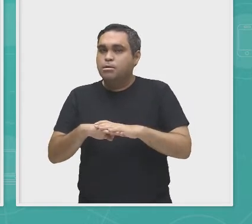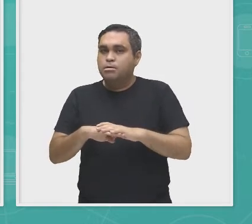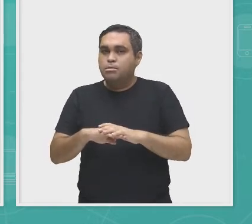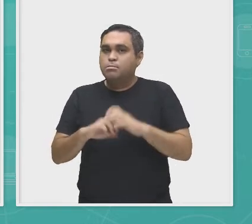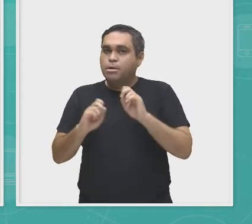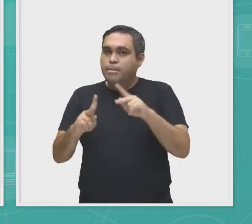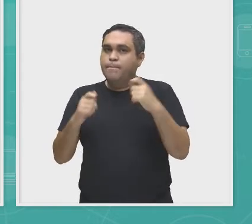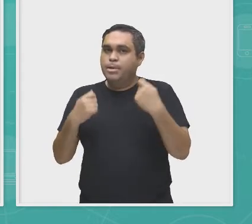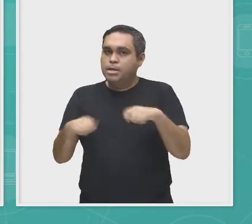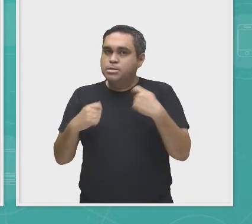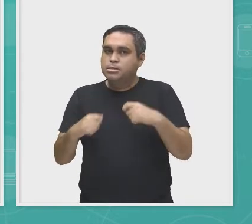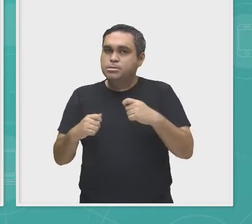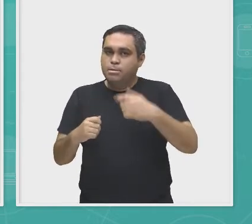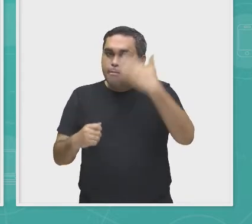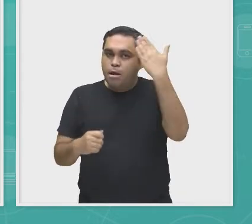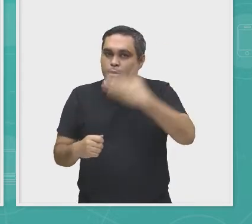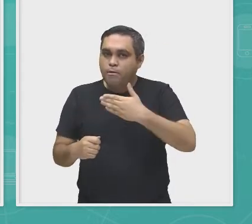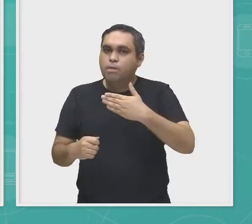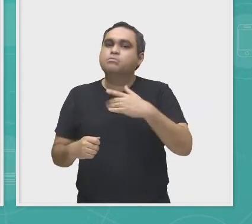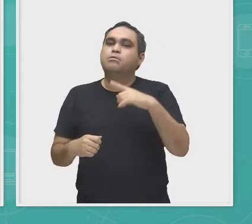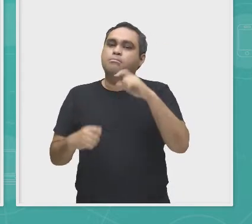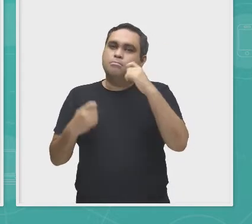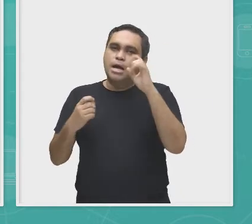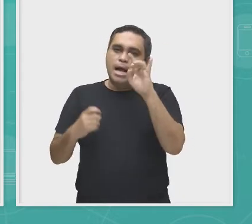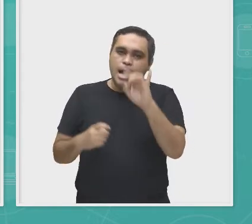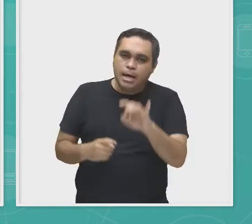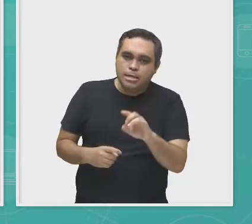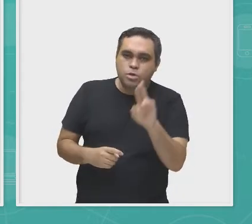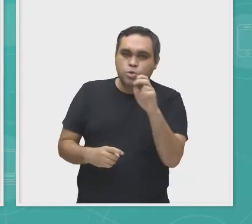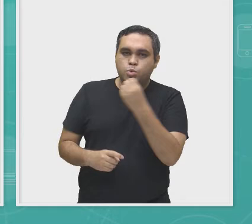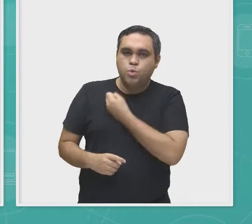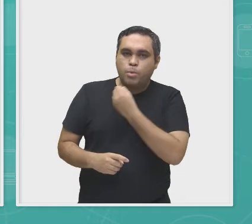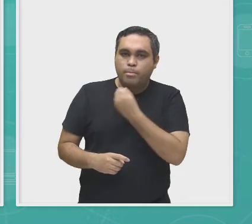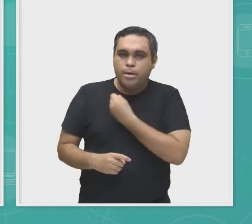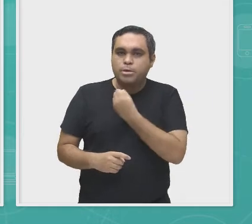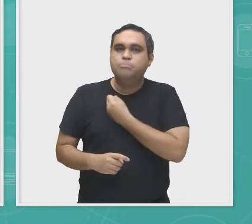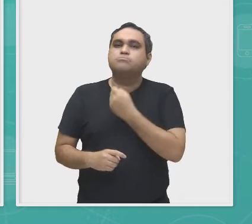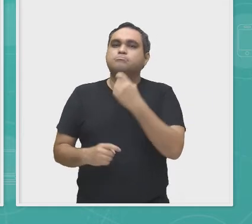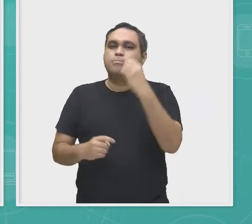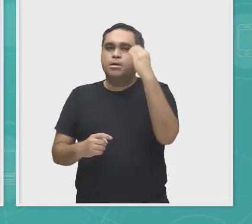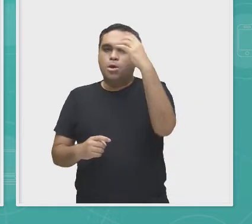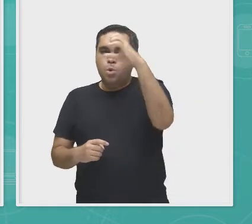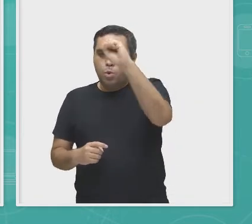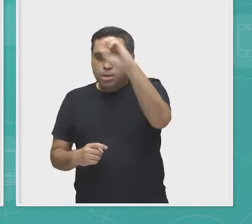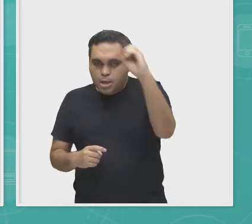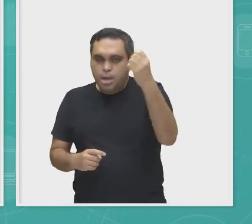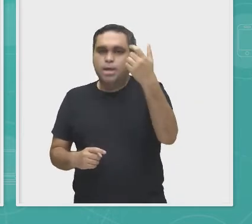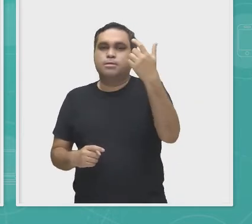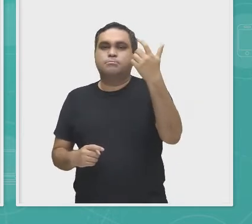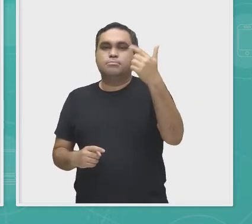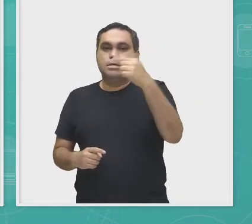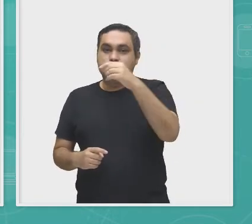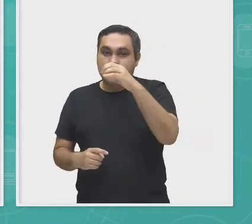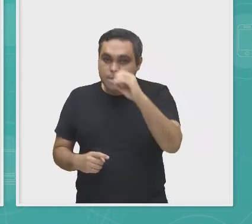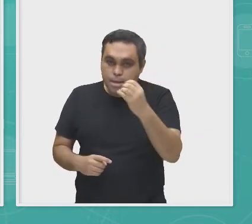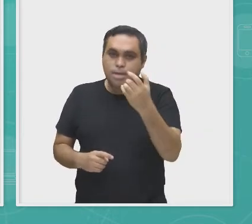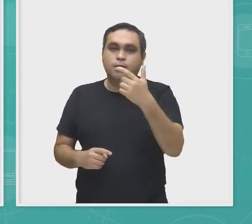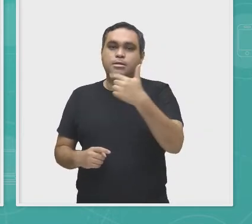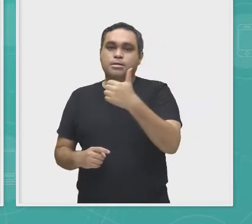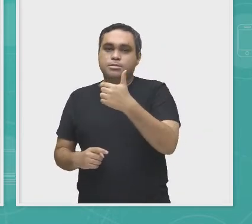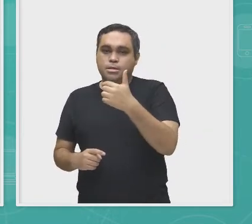não quer dizer que seja obrigado a fazer, não. Pode pegar, distribuir aqui as parcelas e efetuar a